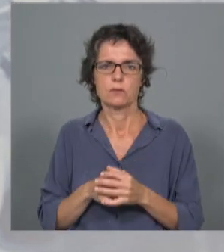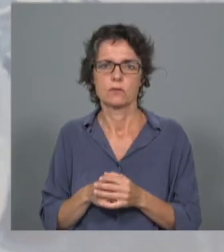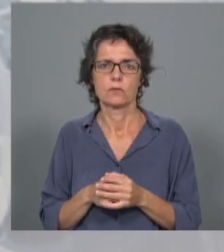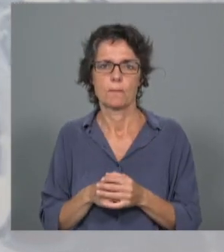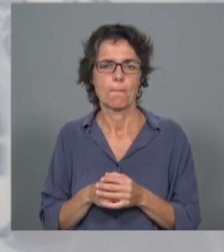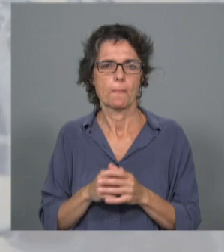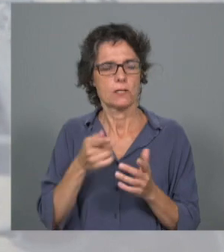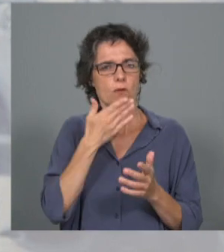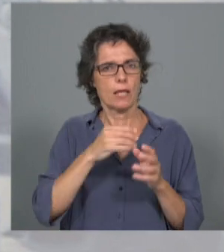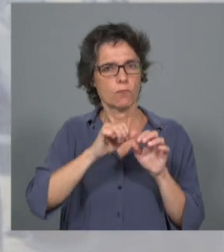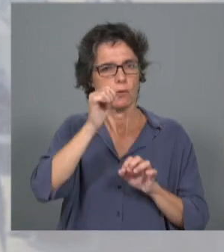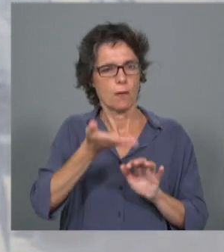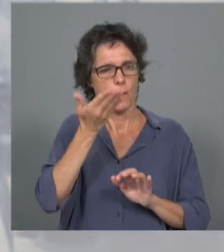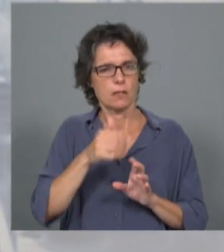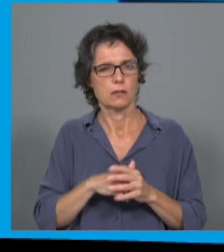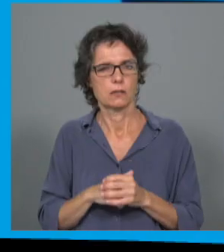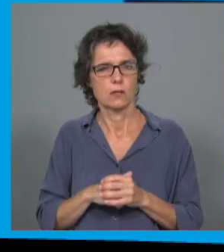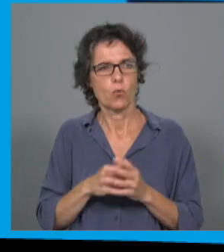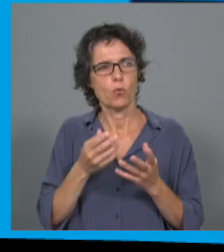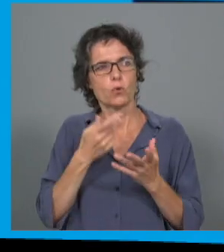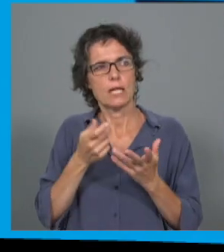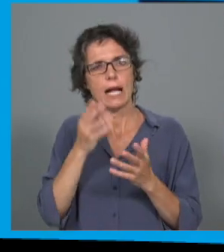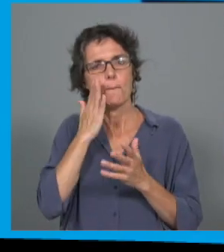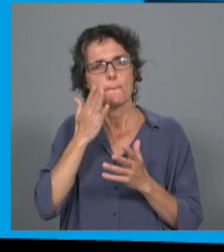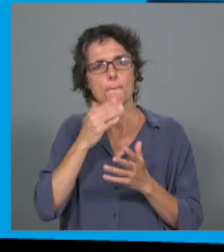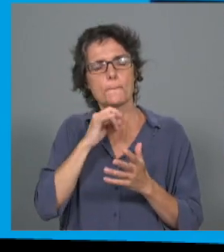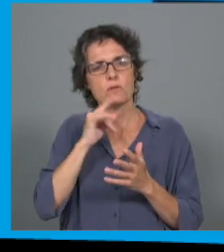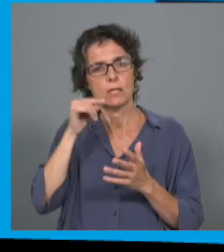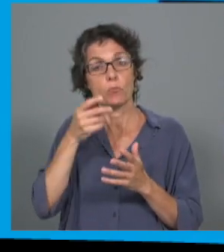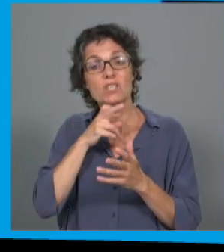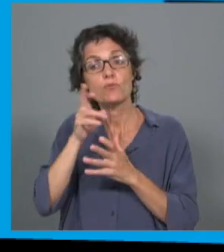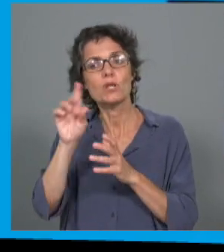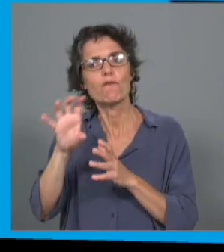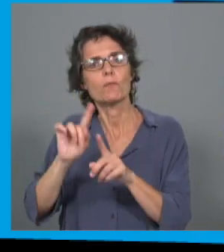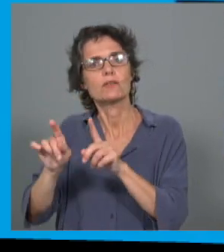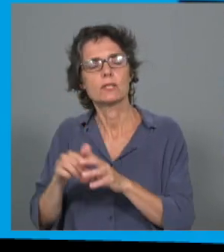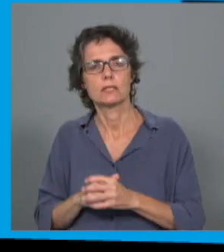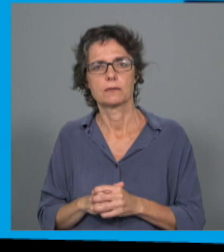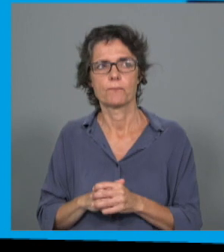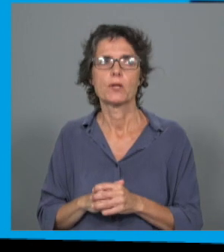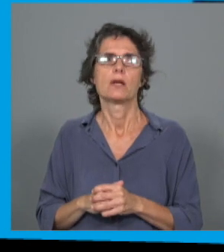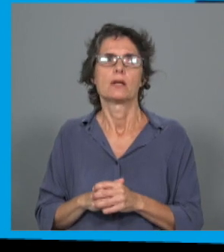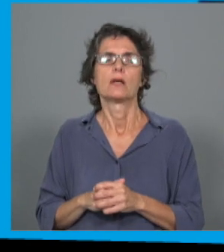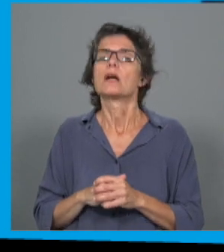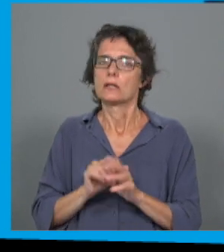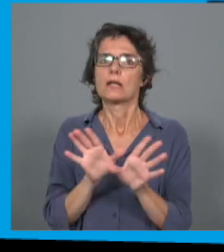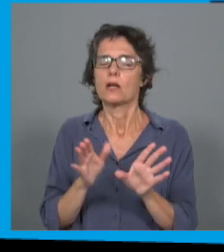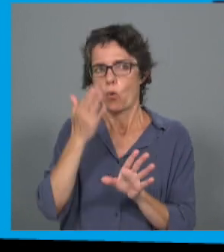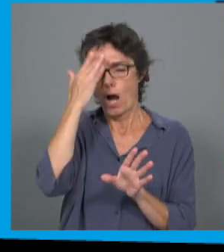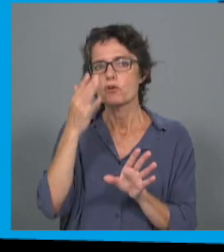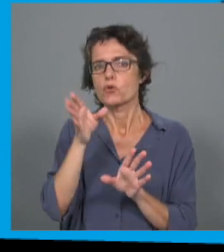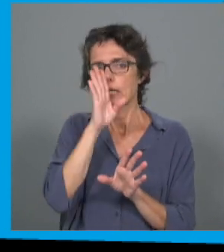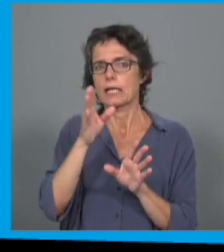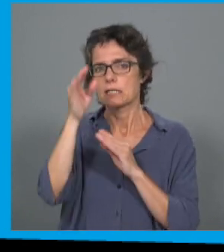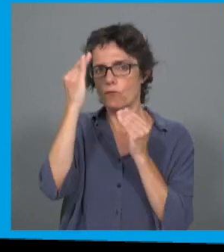mais qualificadas. Naturalmente, eu creio que um clero qualificado e bem formado